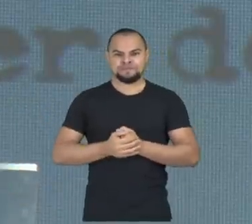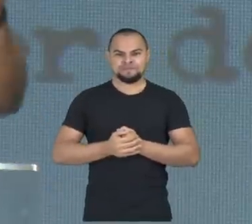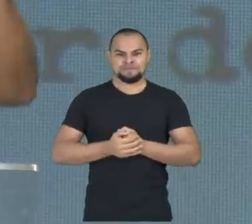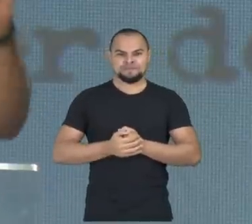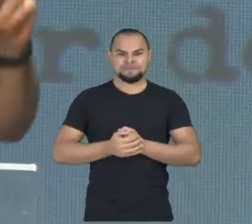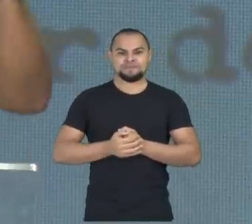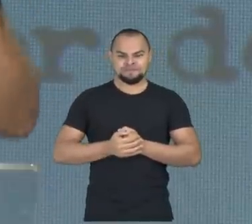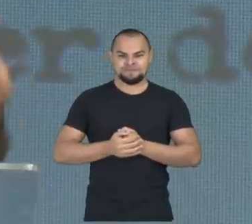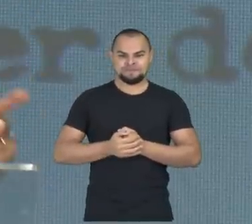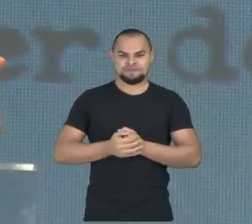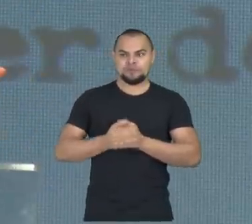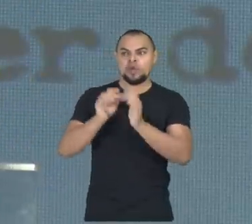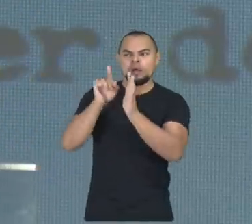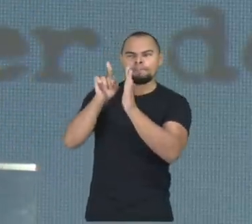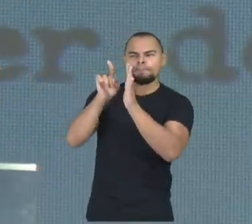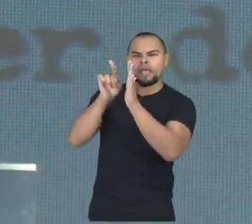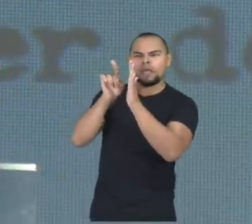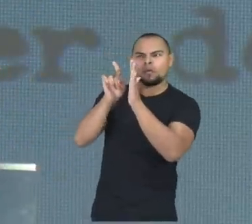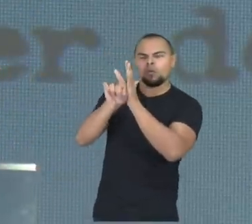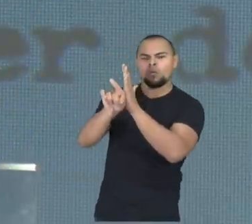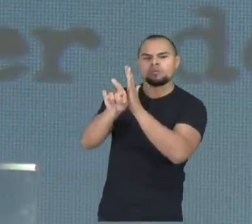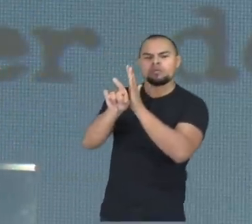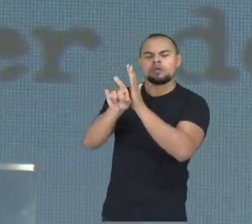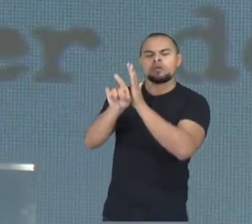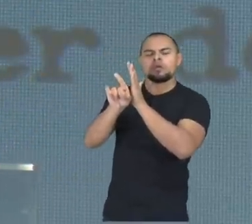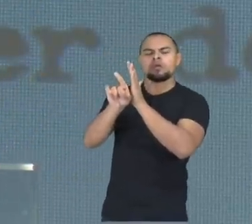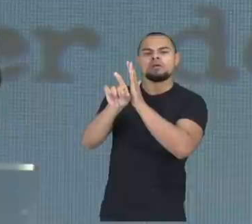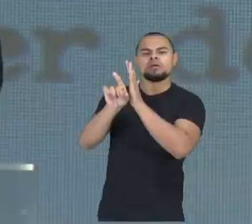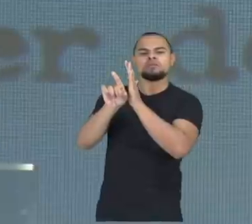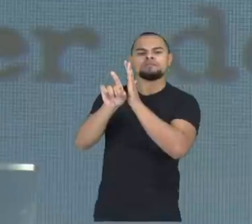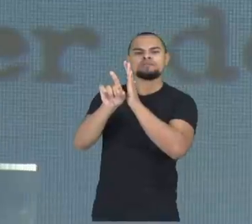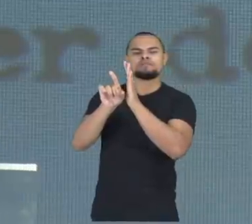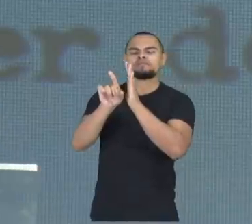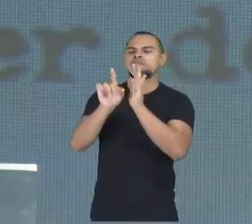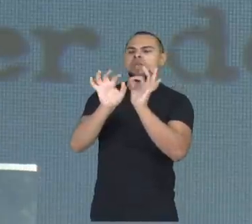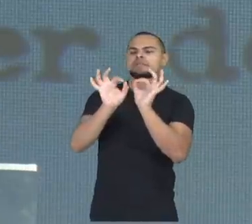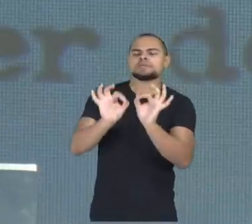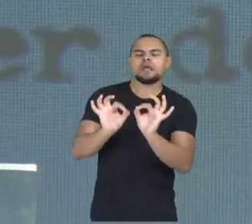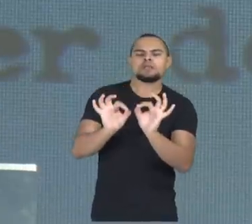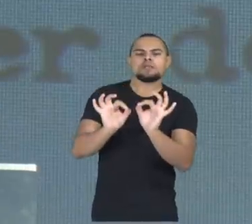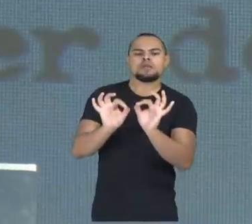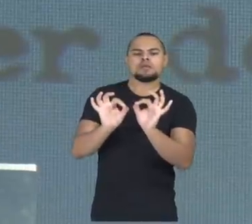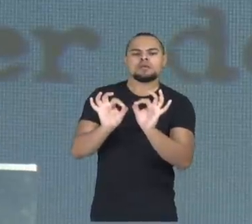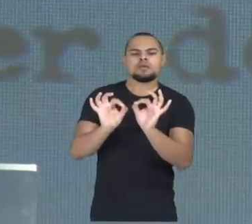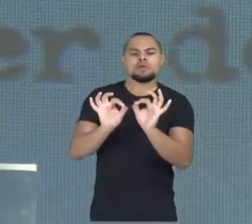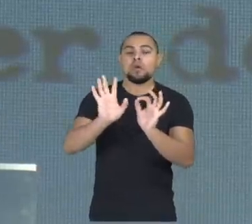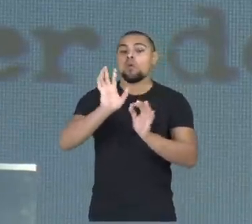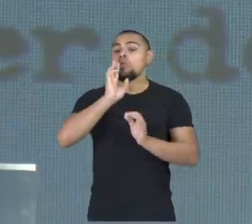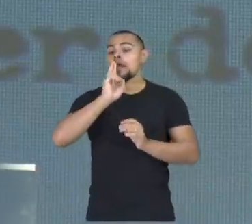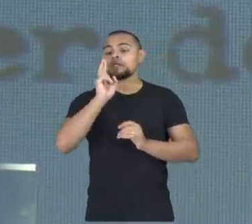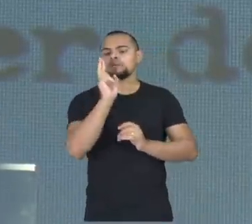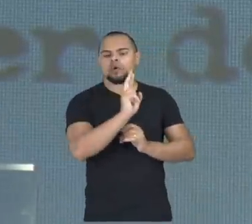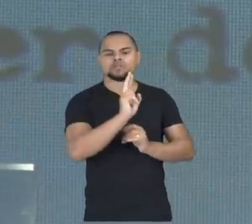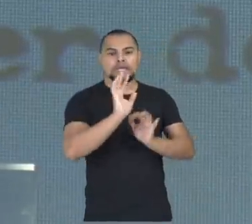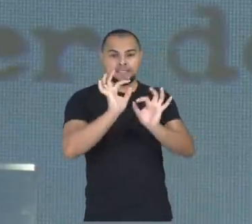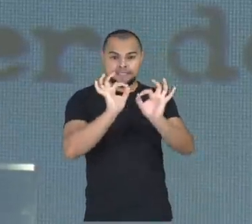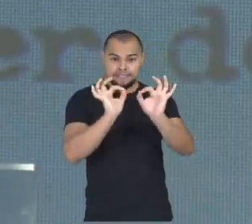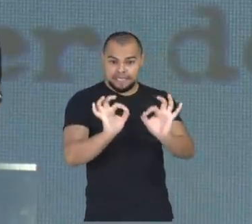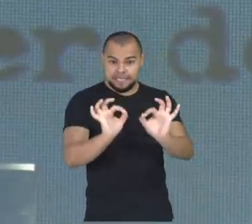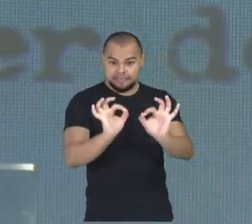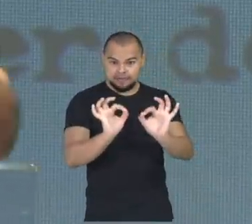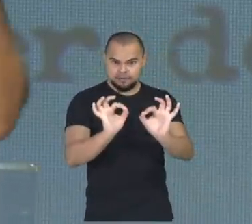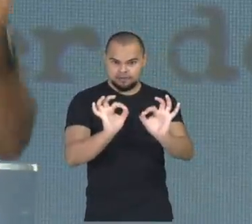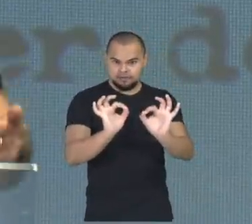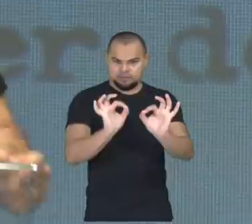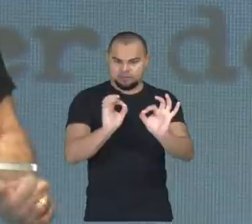Porque uma pergunta é certa e ela é avaliada como certa. Aliás, uma resposta é certa e é avaliada como certa